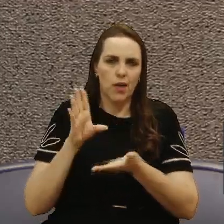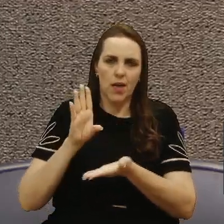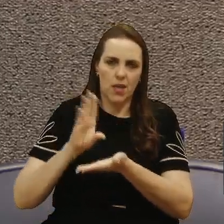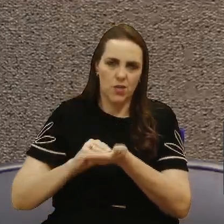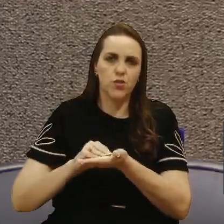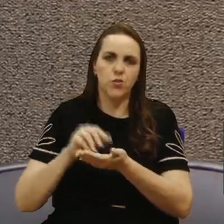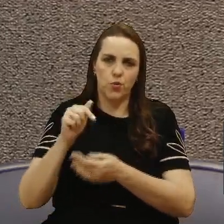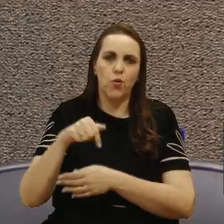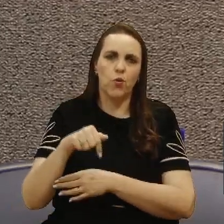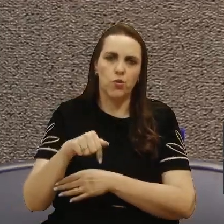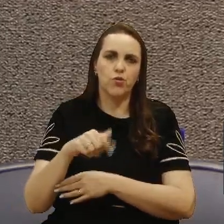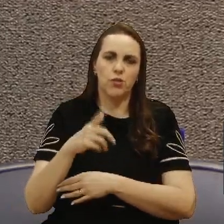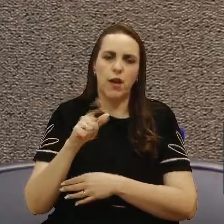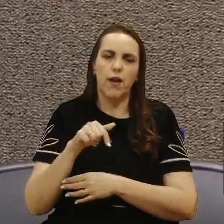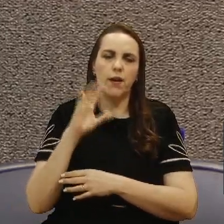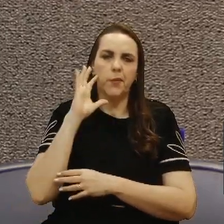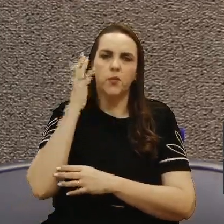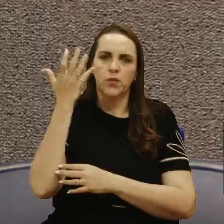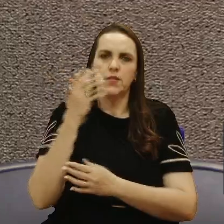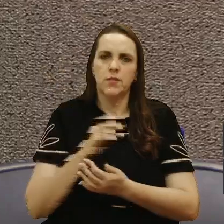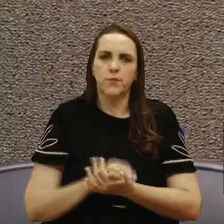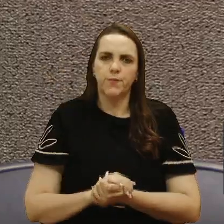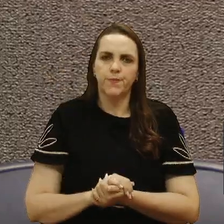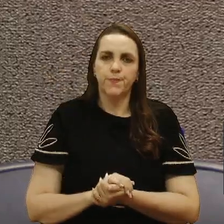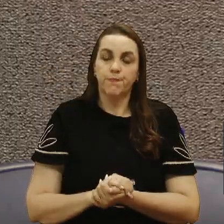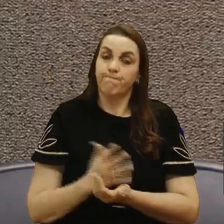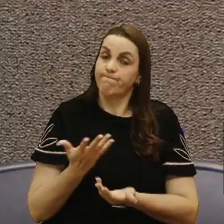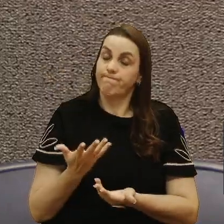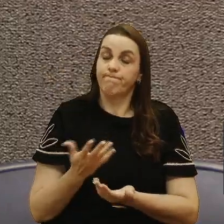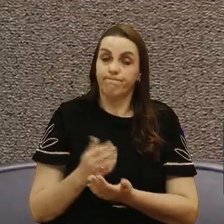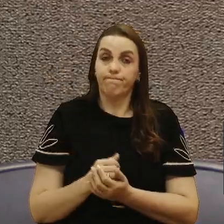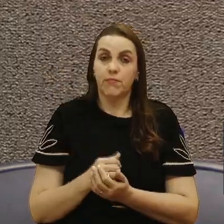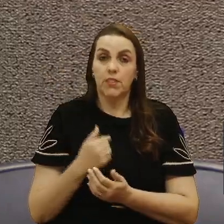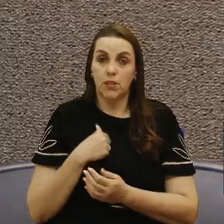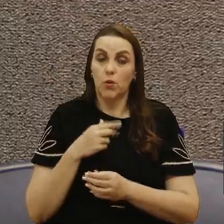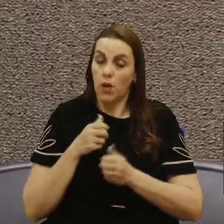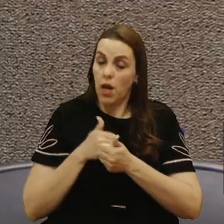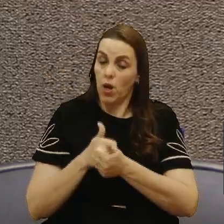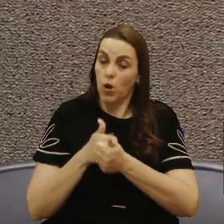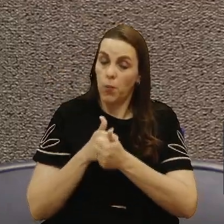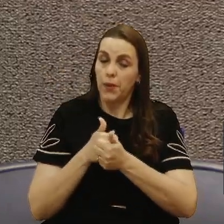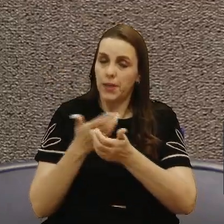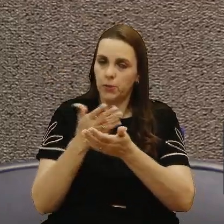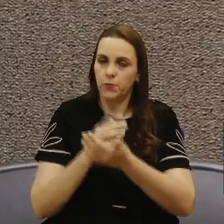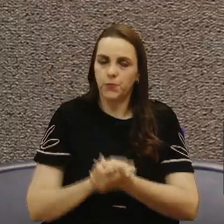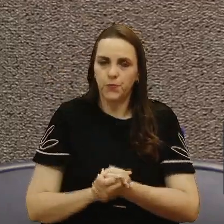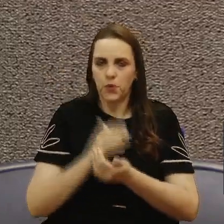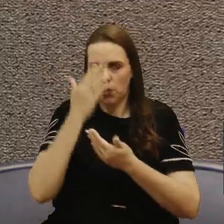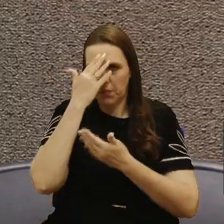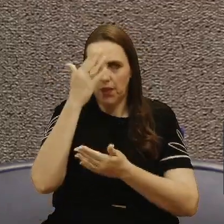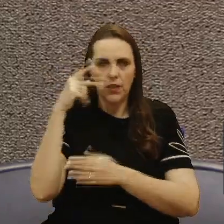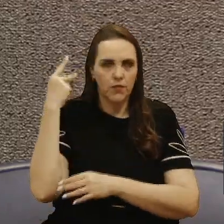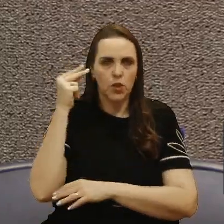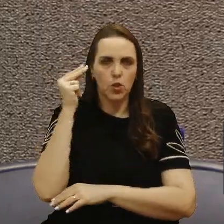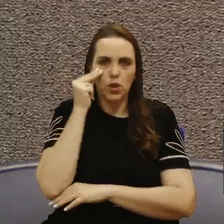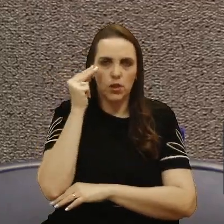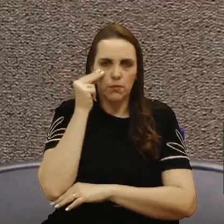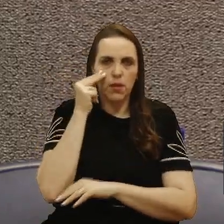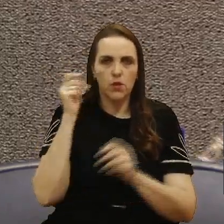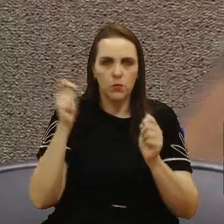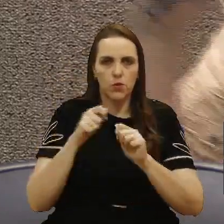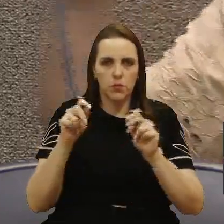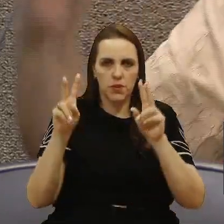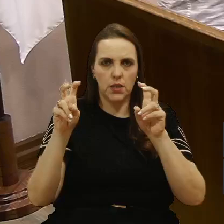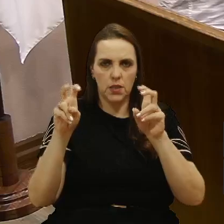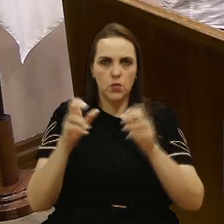registrado essa situação na qual estamos acompanhando. Vereadora. Obrigado, vereador Libardi, por poder trazer esse assunto. É